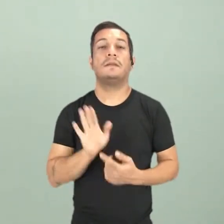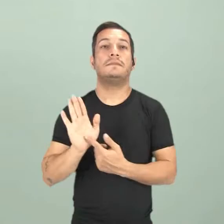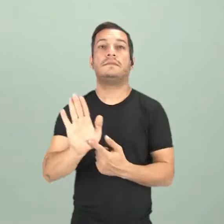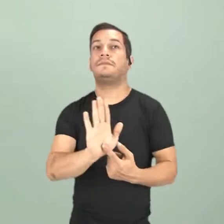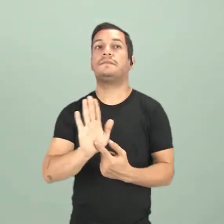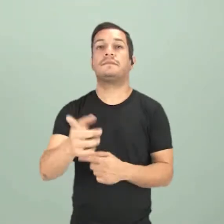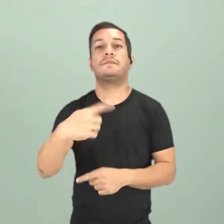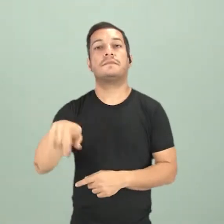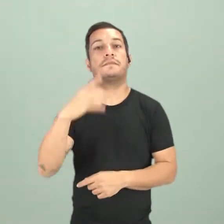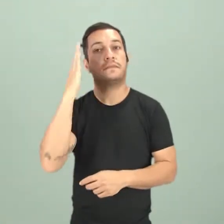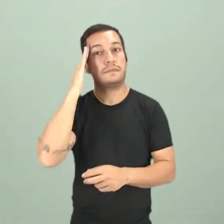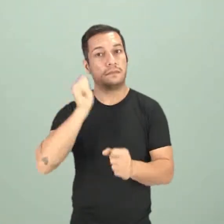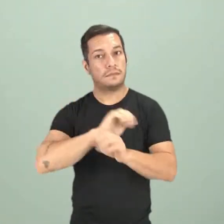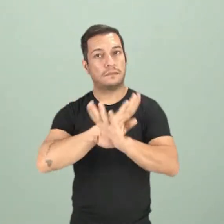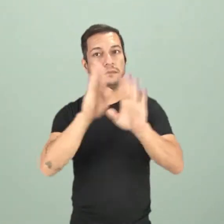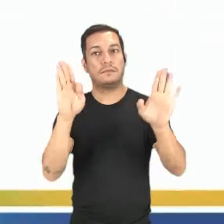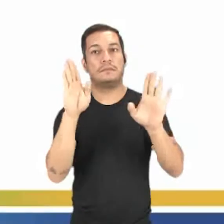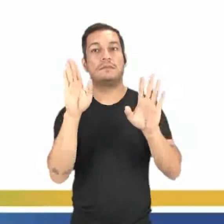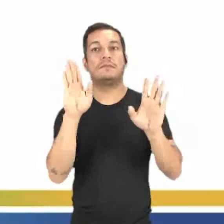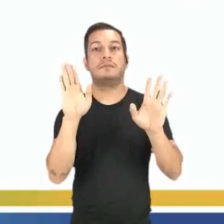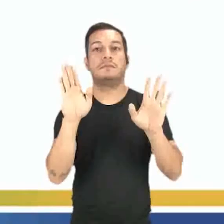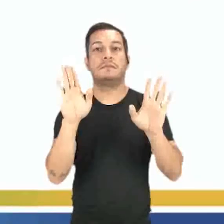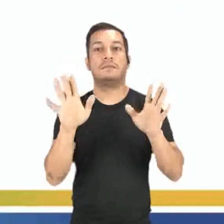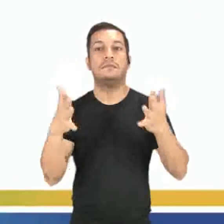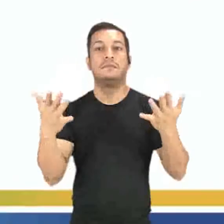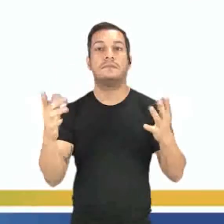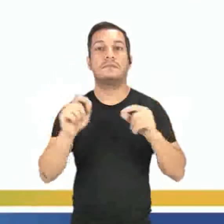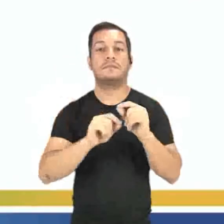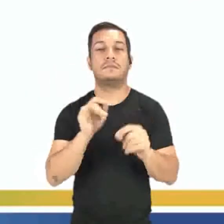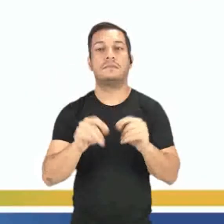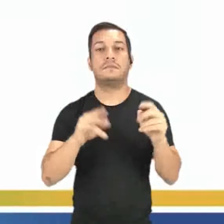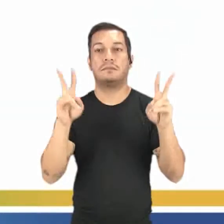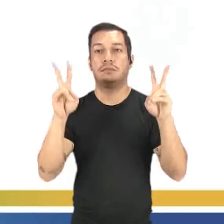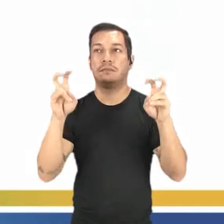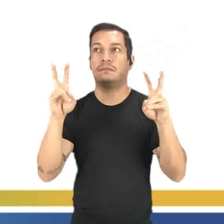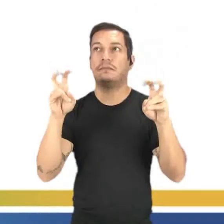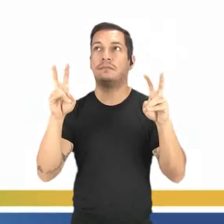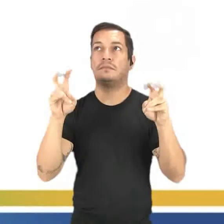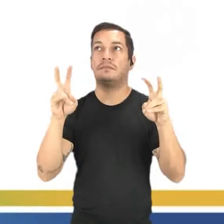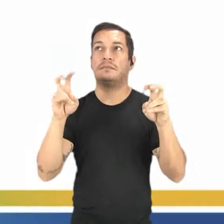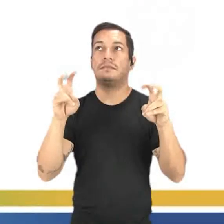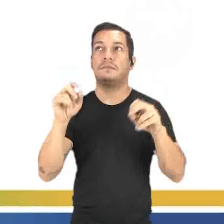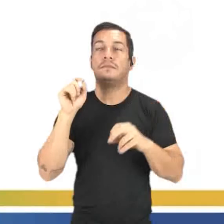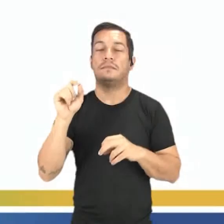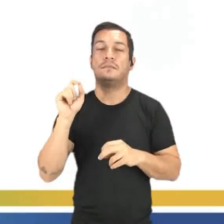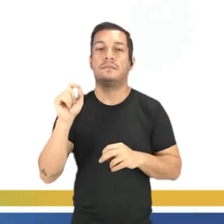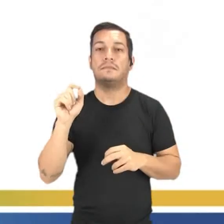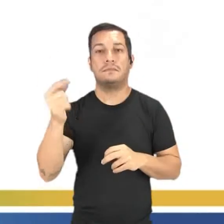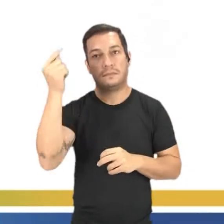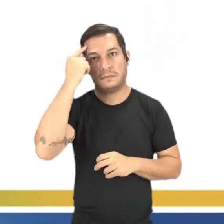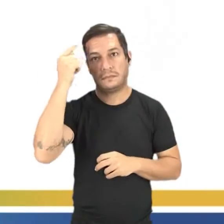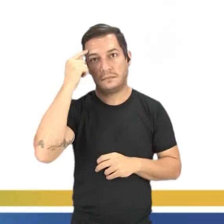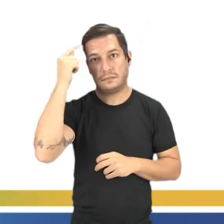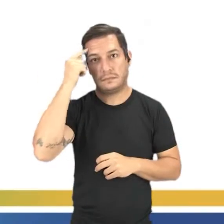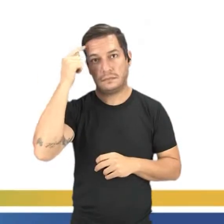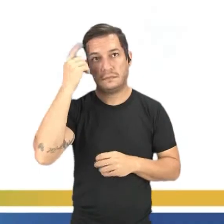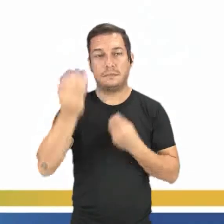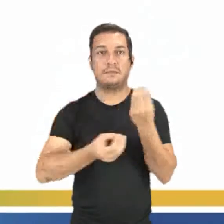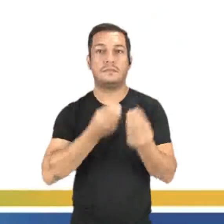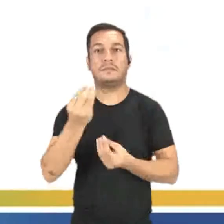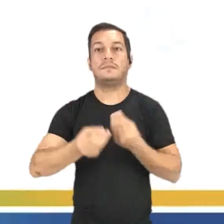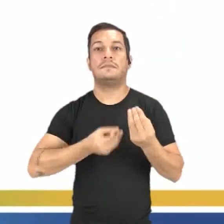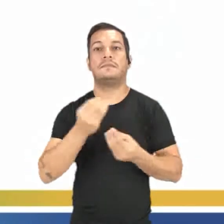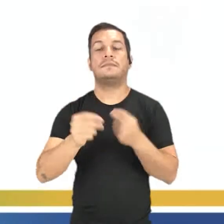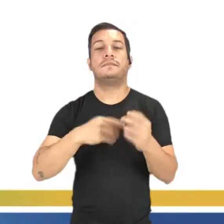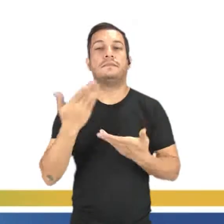nós entendermos qual foi assim a linha temática, o pensamento, como que